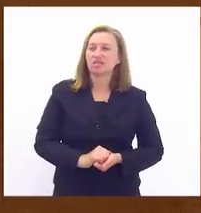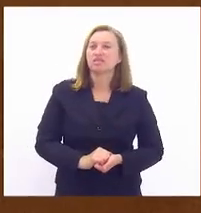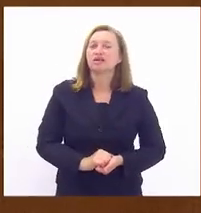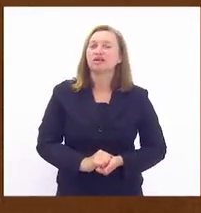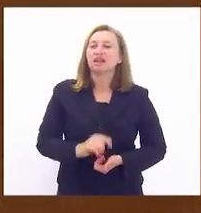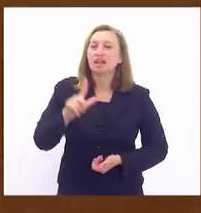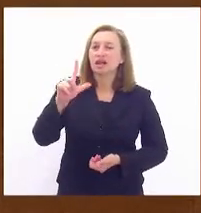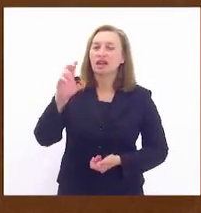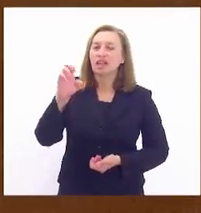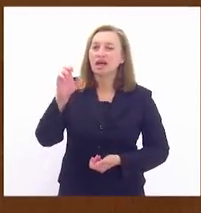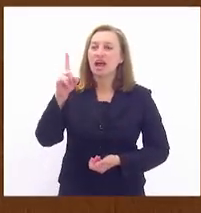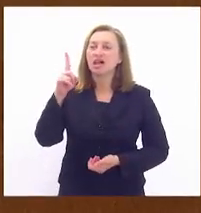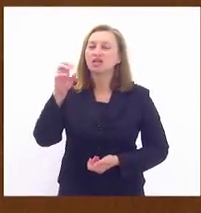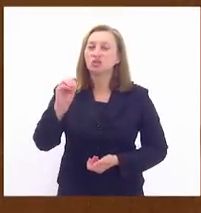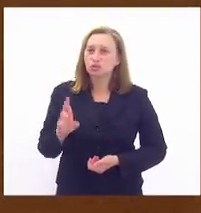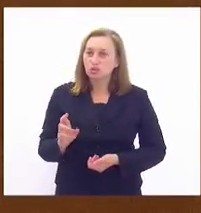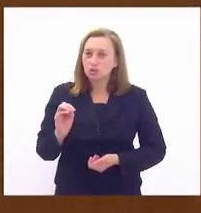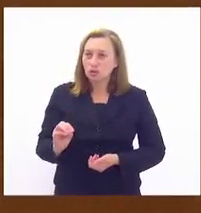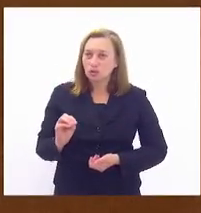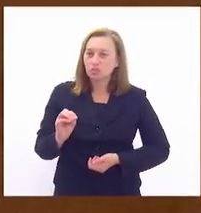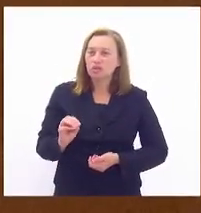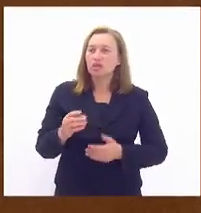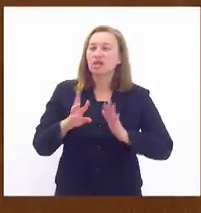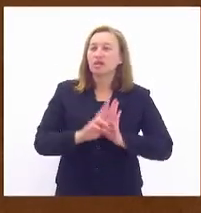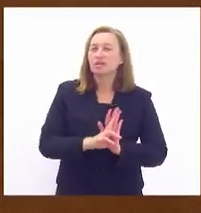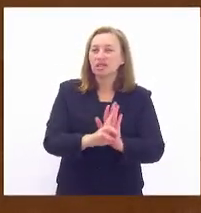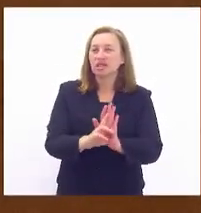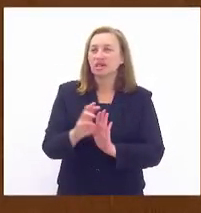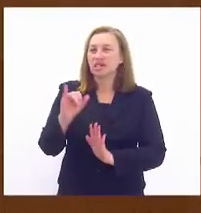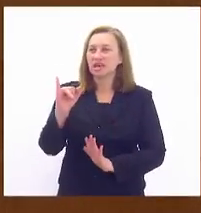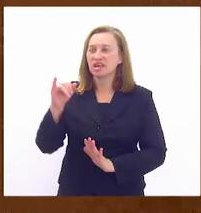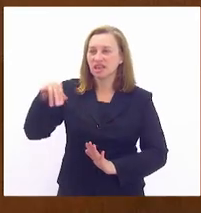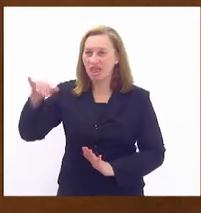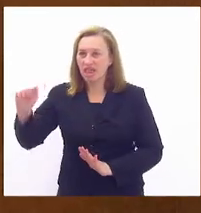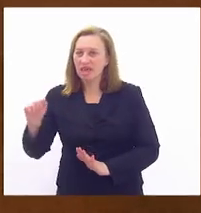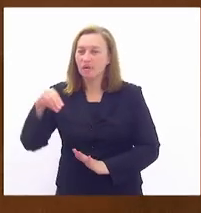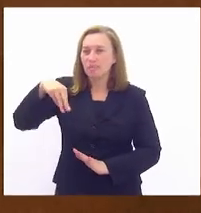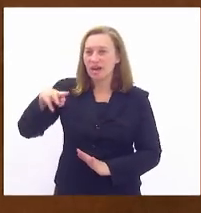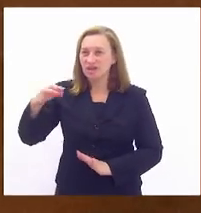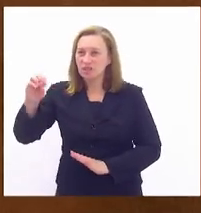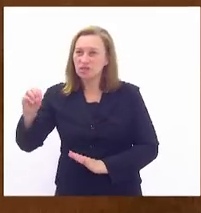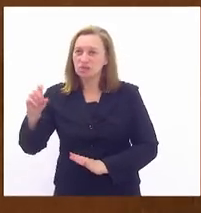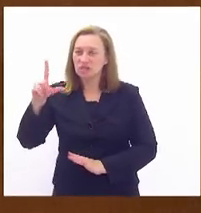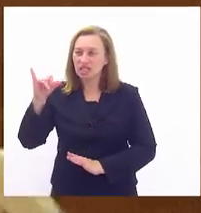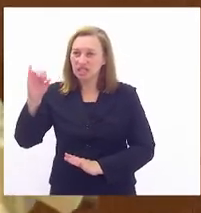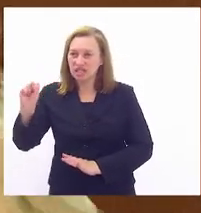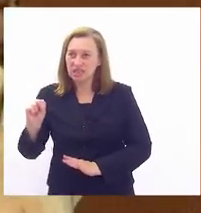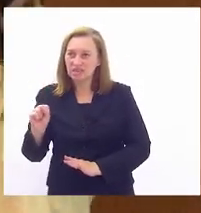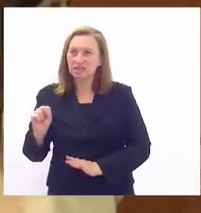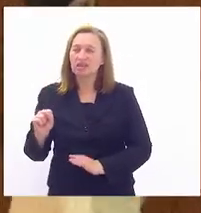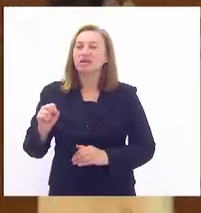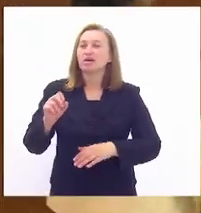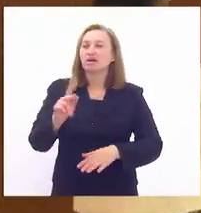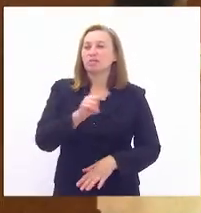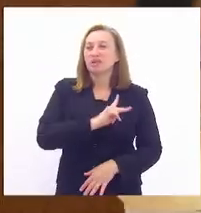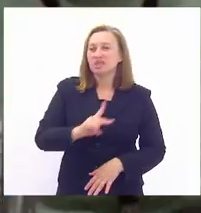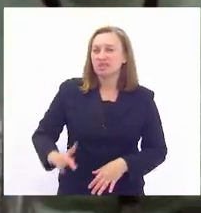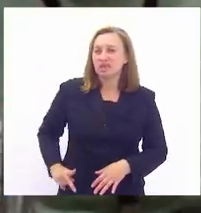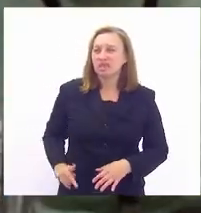Eleandro Machado, representante do INEA. Márcio Lins, presidente do Conselho da